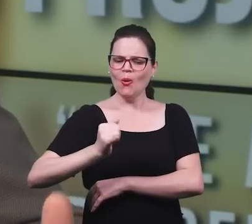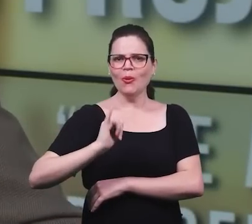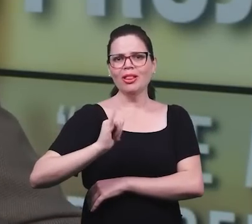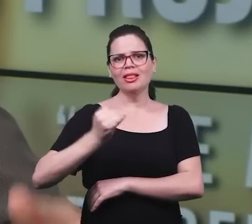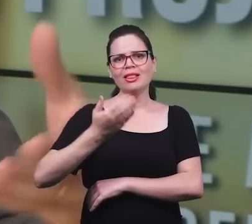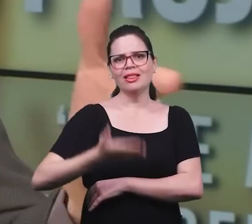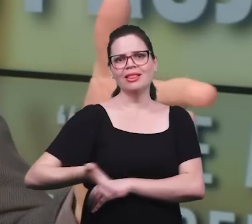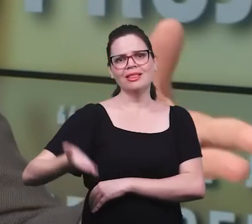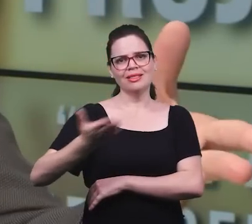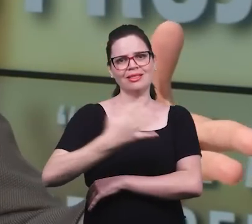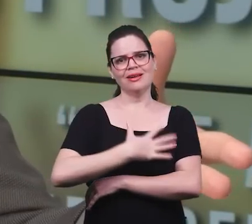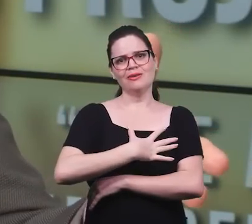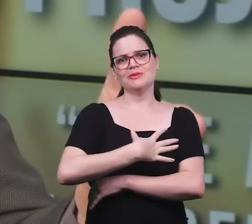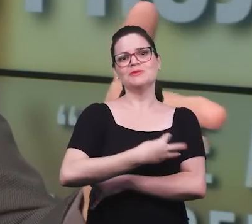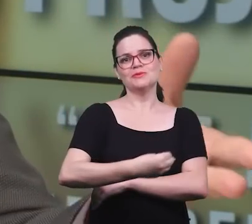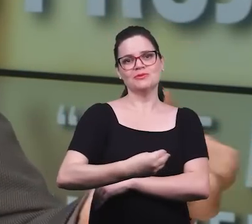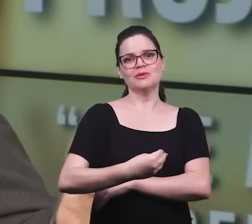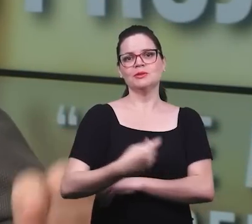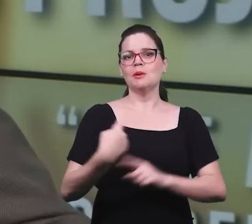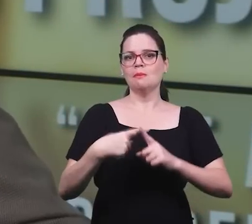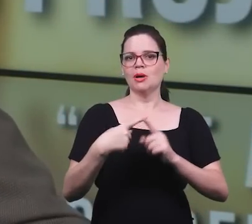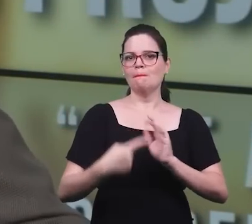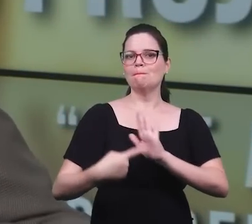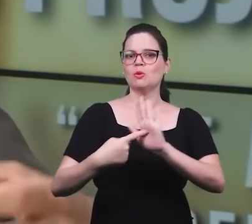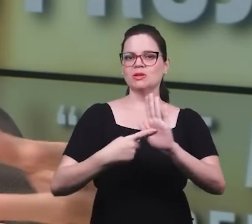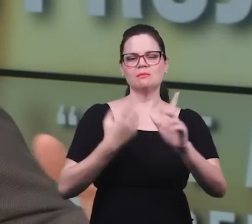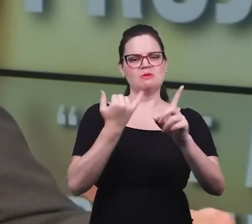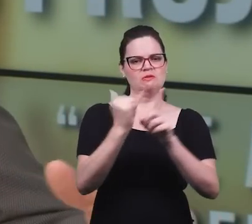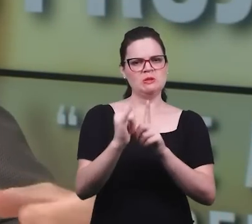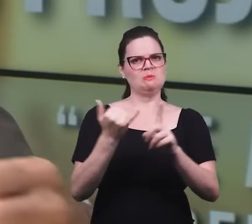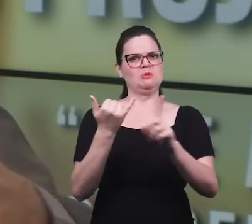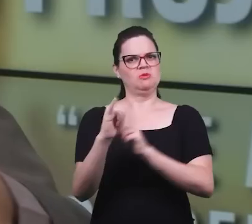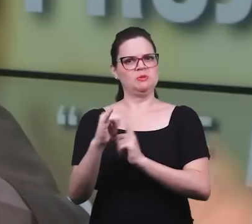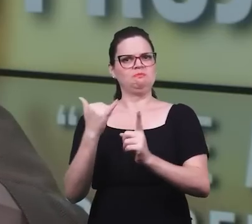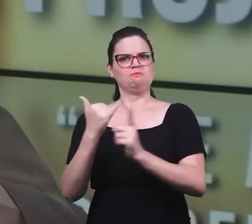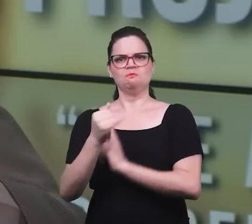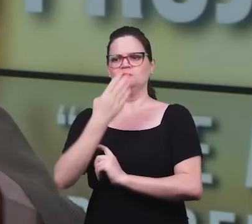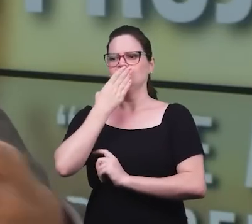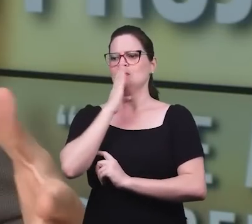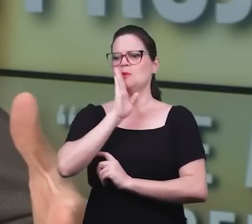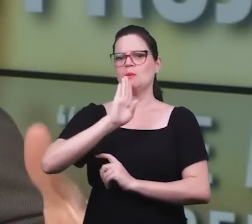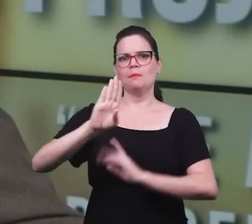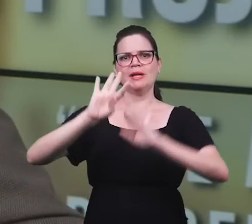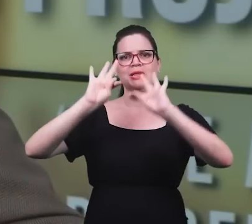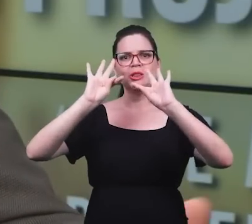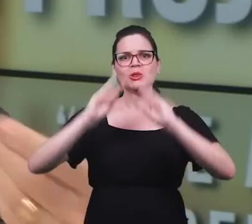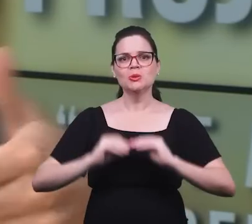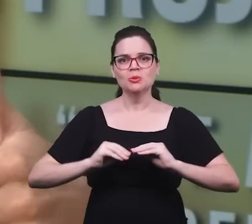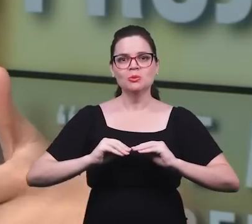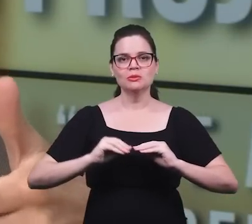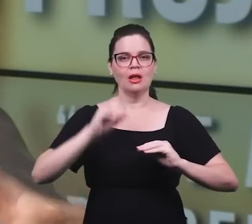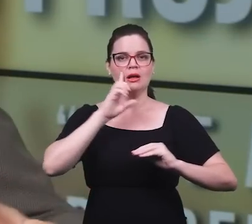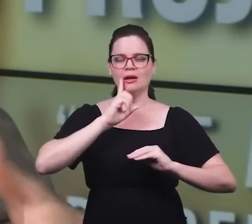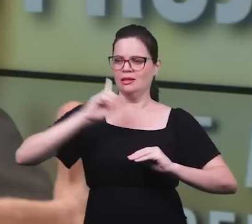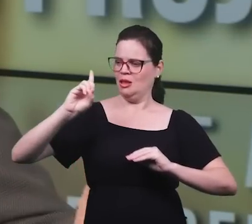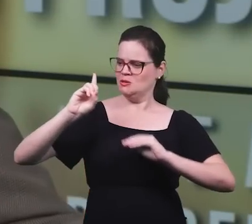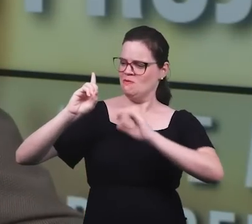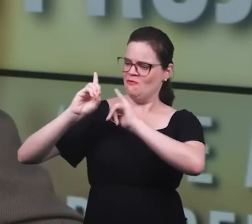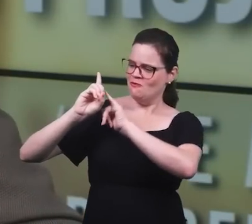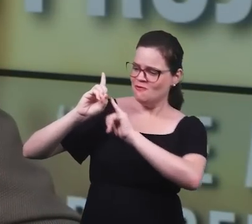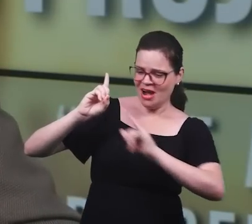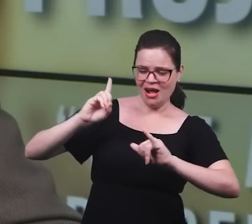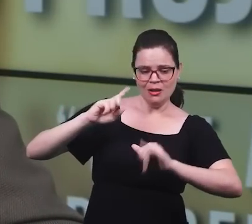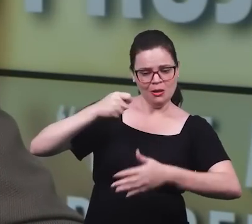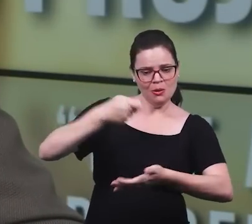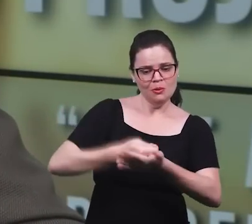dos nossos filhos, as profecias, conforme o pastor Marcelo falou, do trabalho, as portas que Deus abre, e da própria vivência